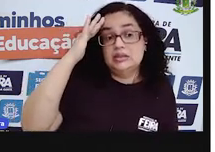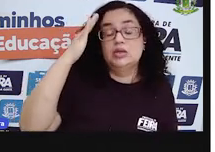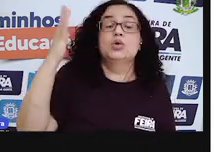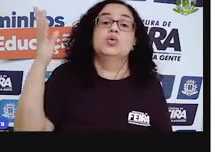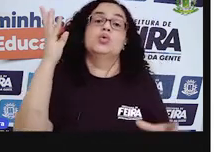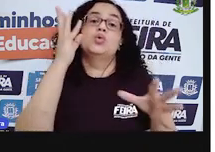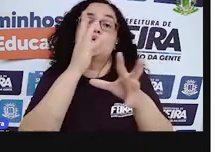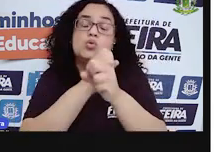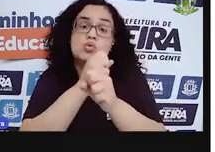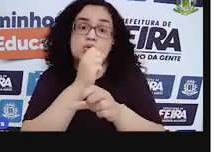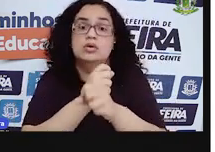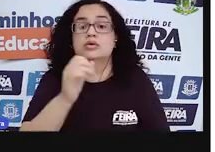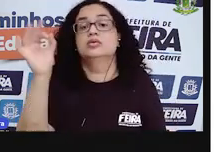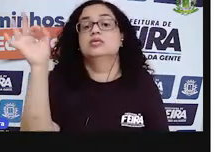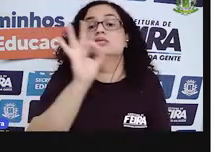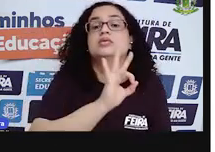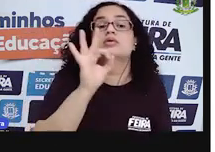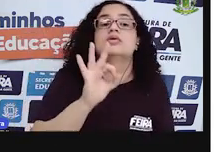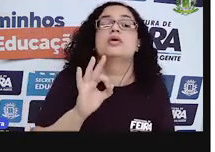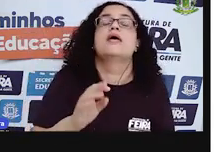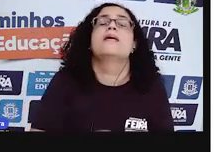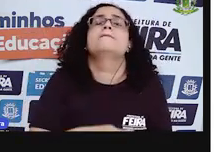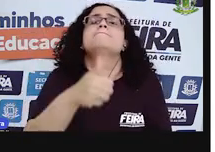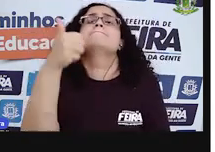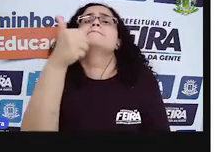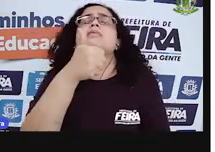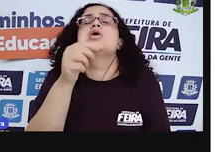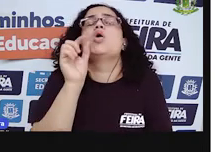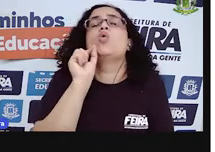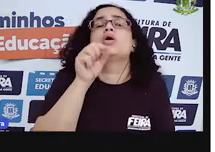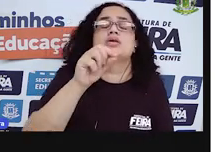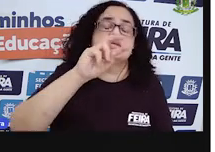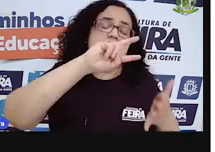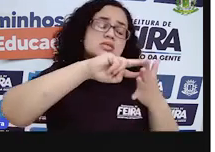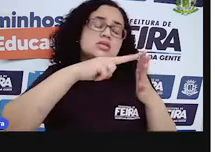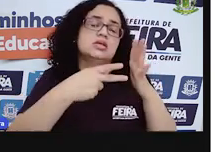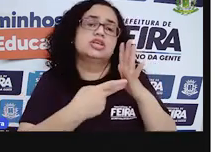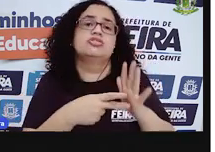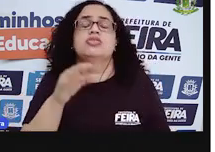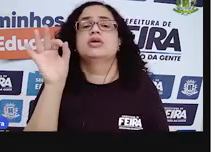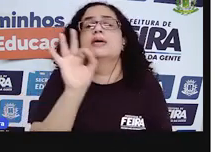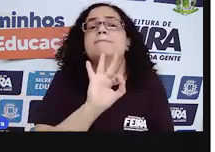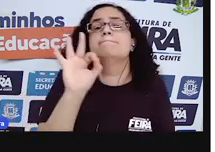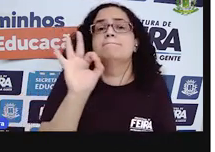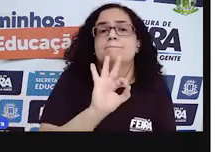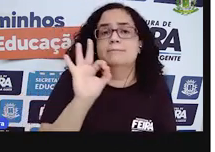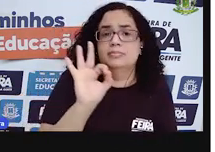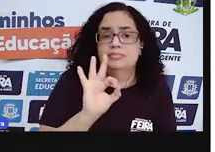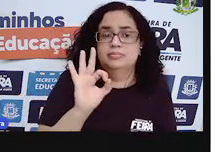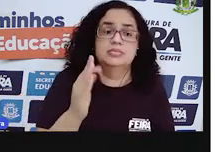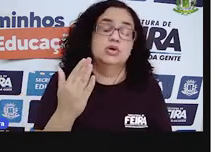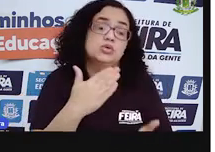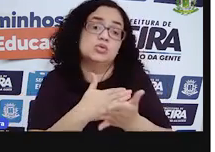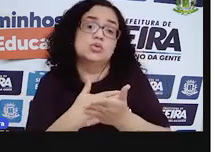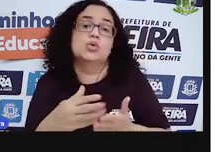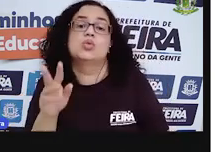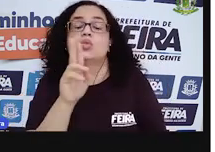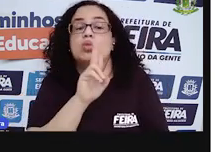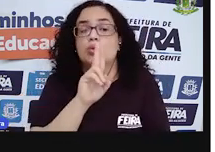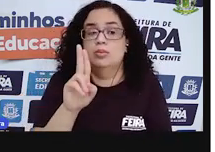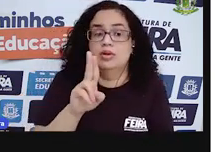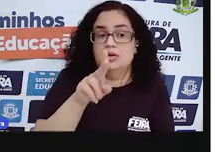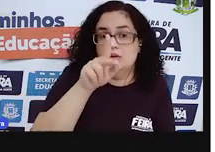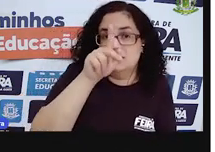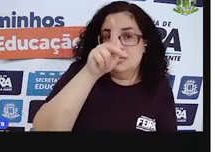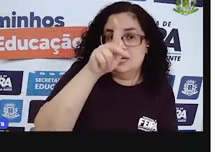o cálculo da porcentagem é entender primeiro o que significa porcentagem E aí a gente já começa pelo